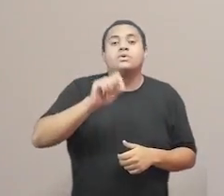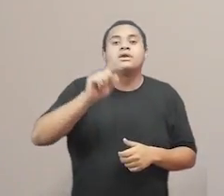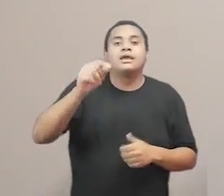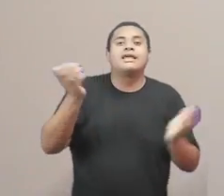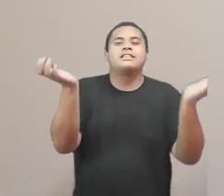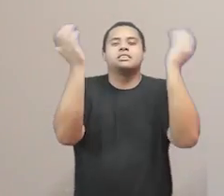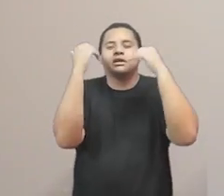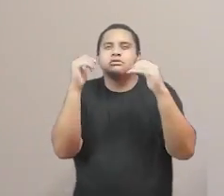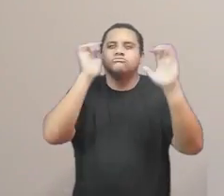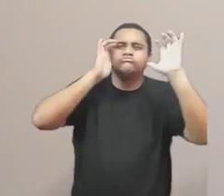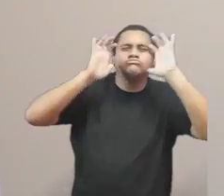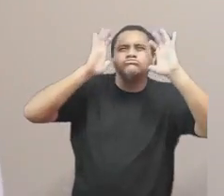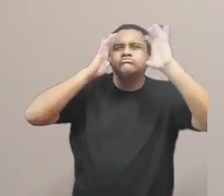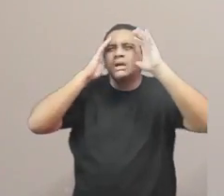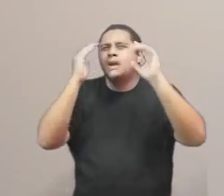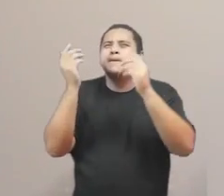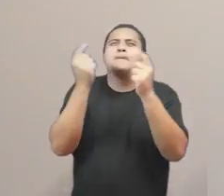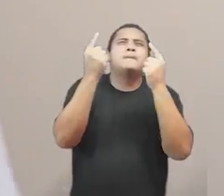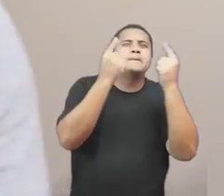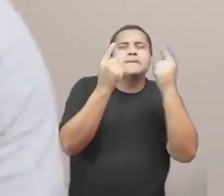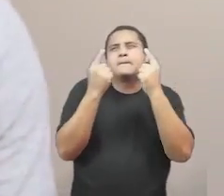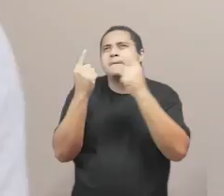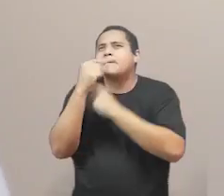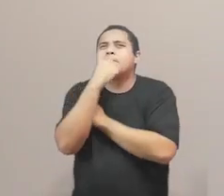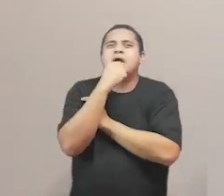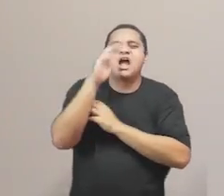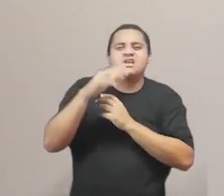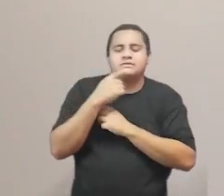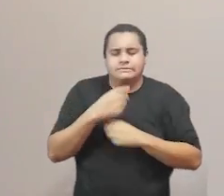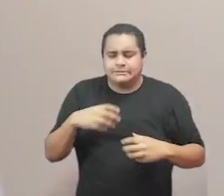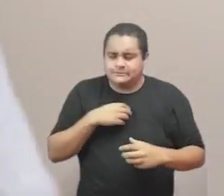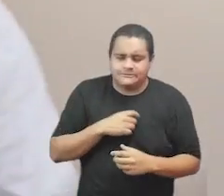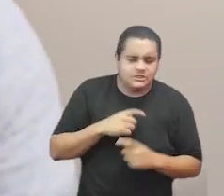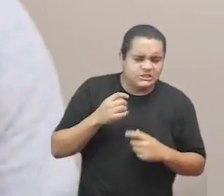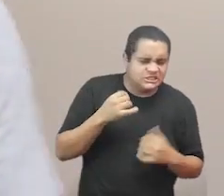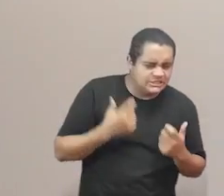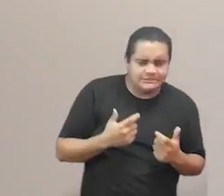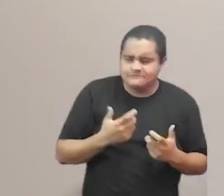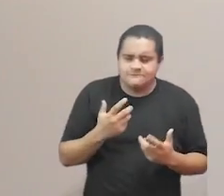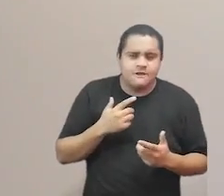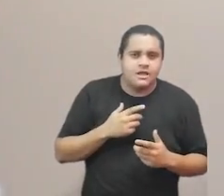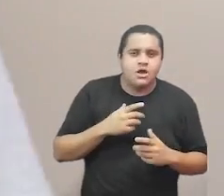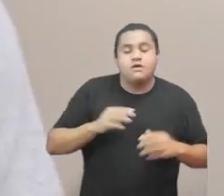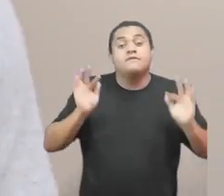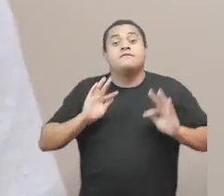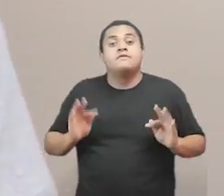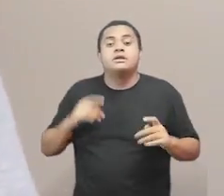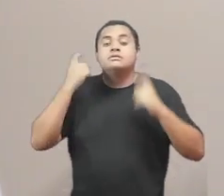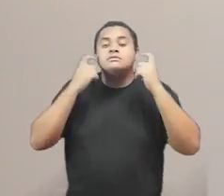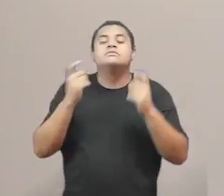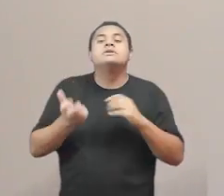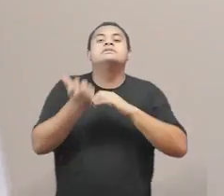dos seus diálogos internos. Quando você está resmungando de uma coisa, chateado, ou feliz, ou preocupado, que tipo